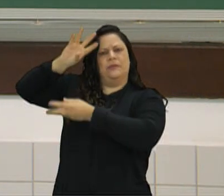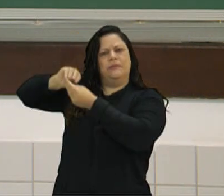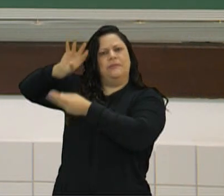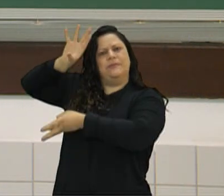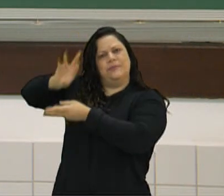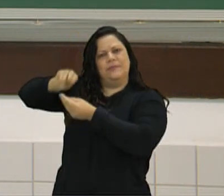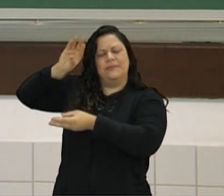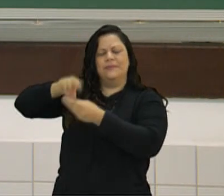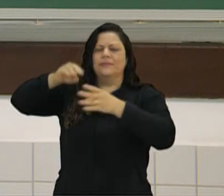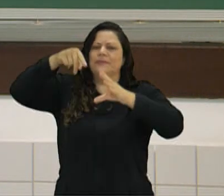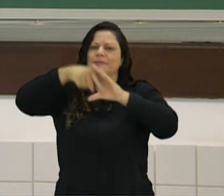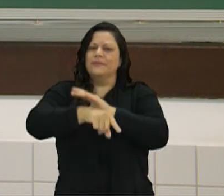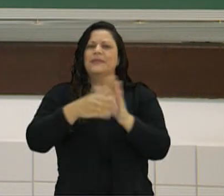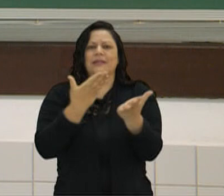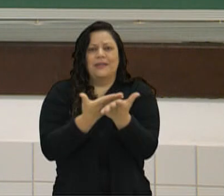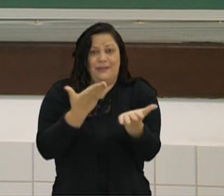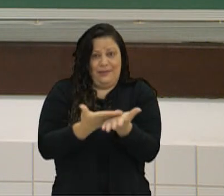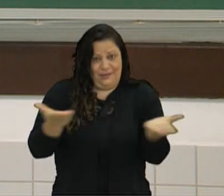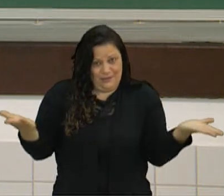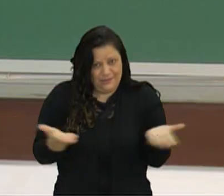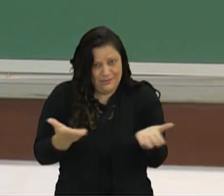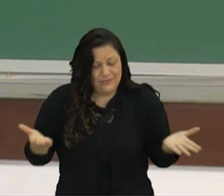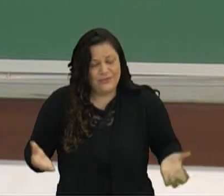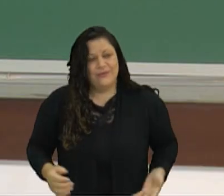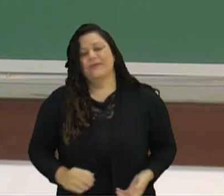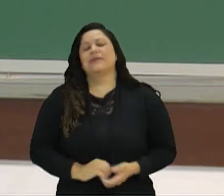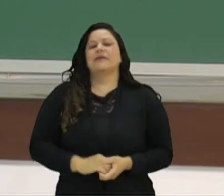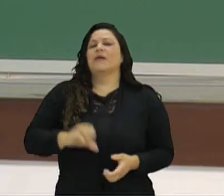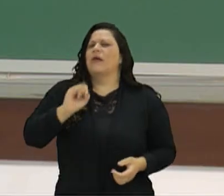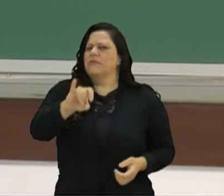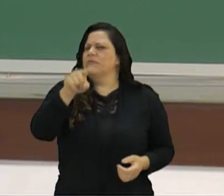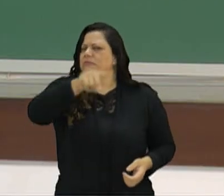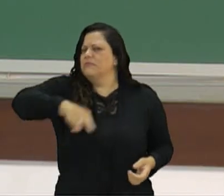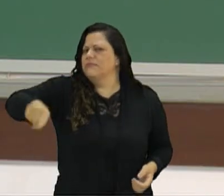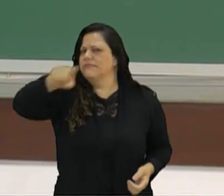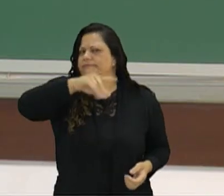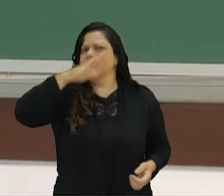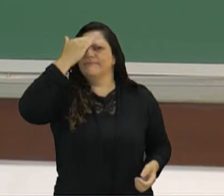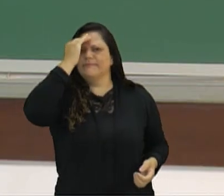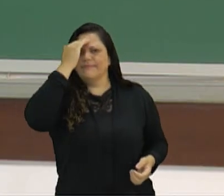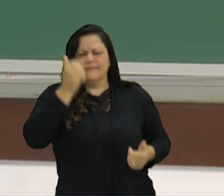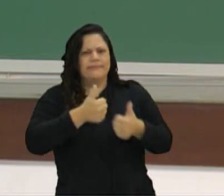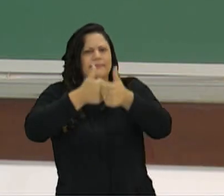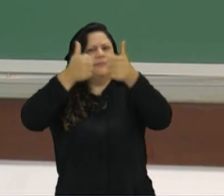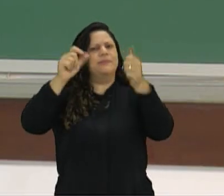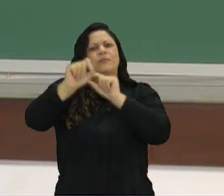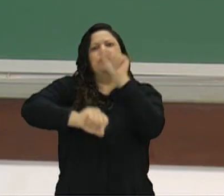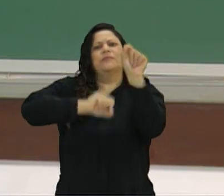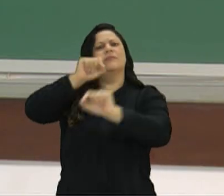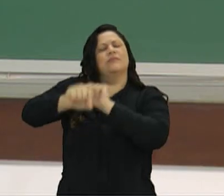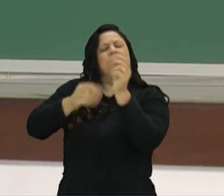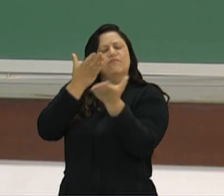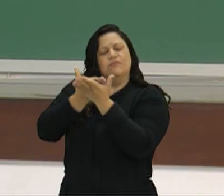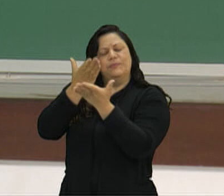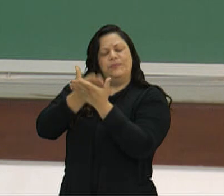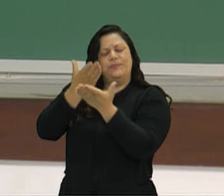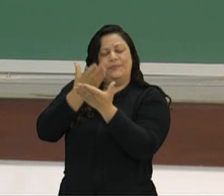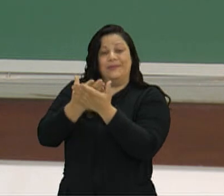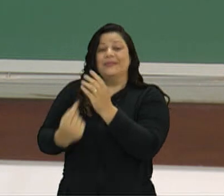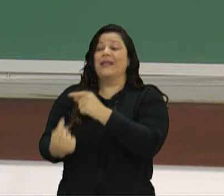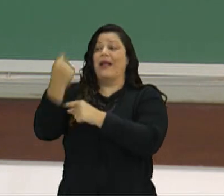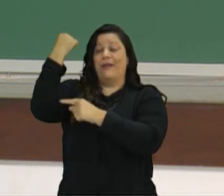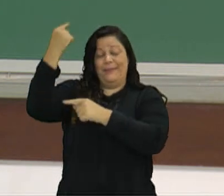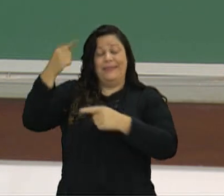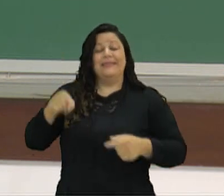de hoje. Para a gente ver direitinho se vocês compreenderam bem o que a gente estudou na aula passada,